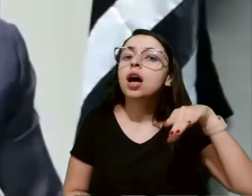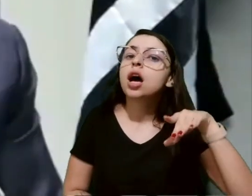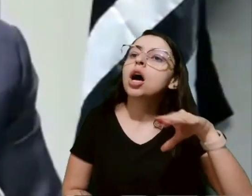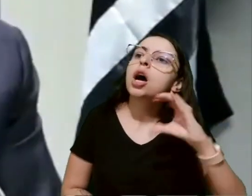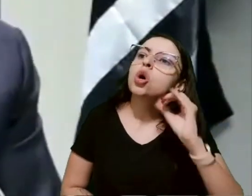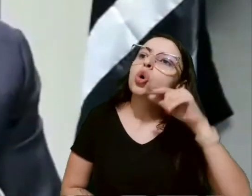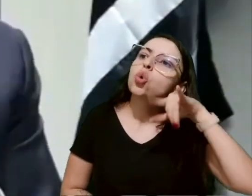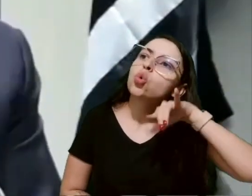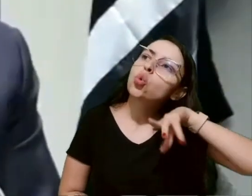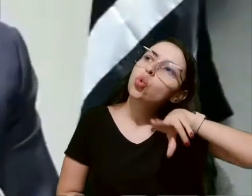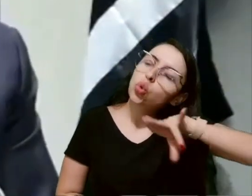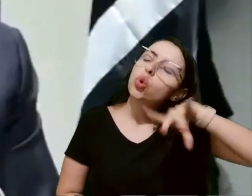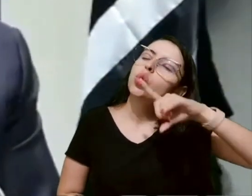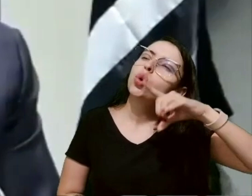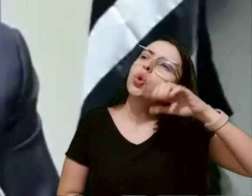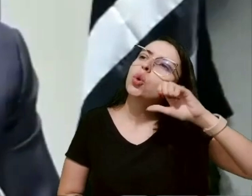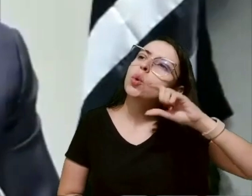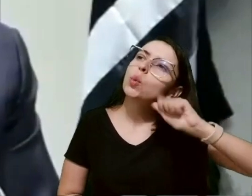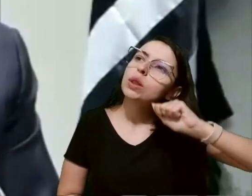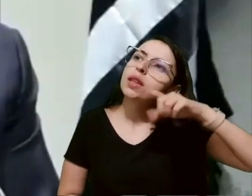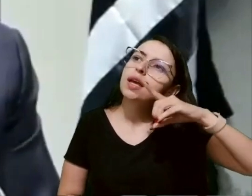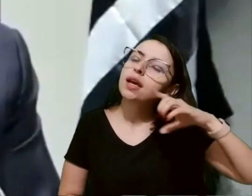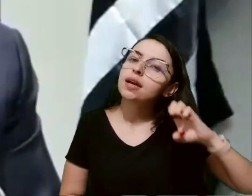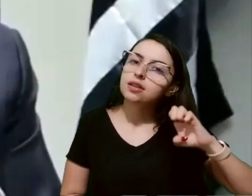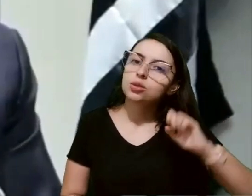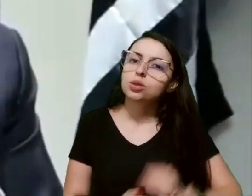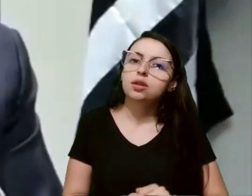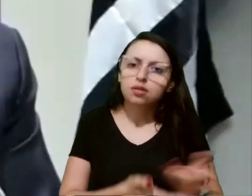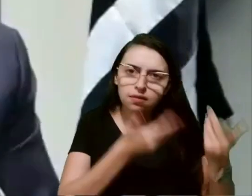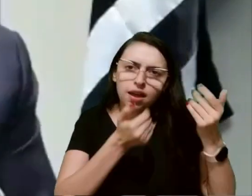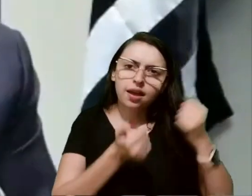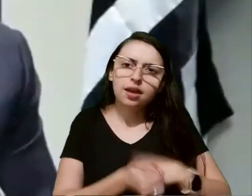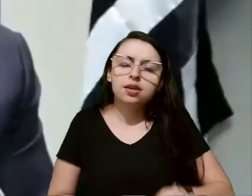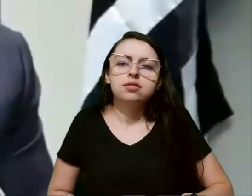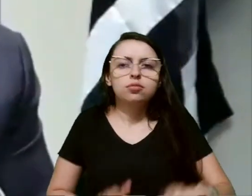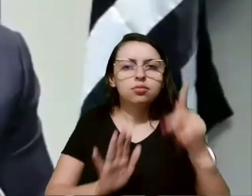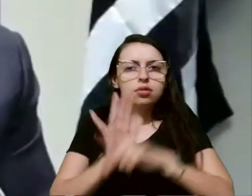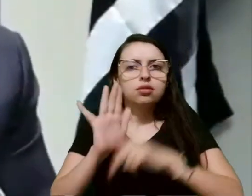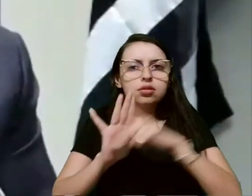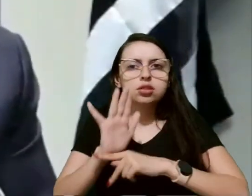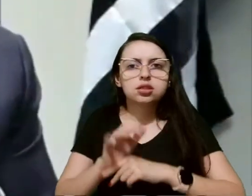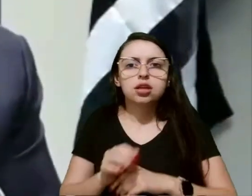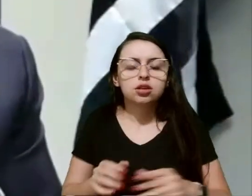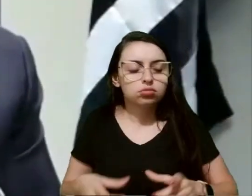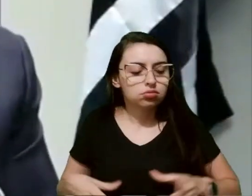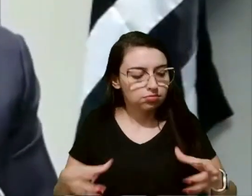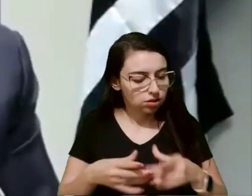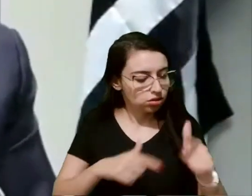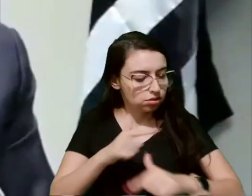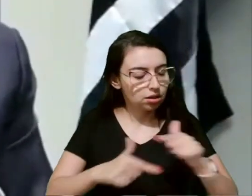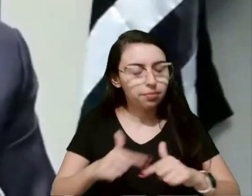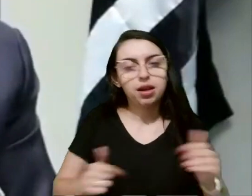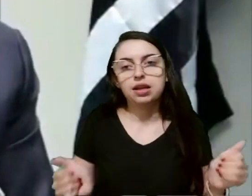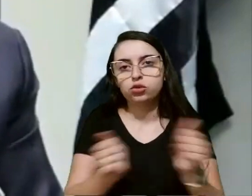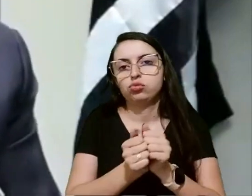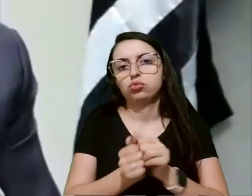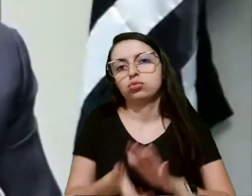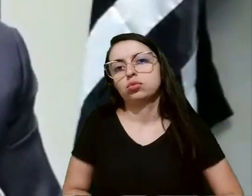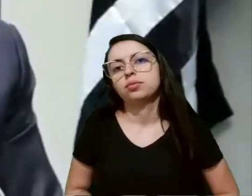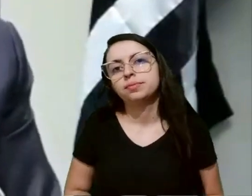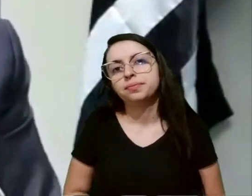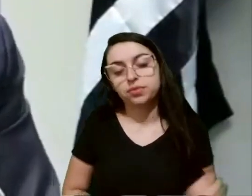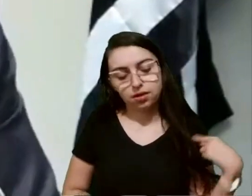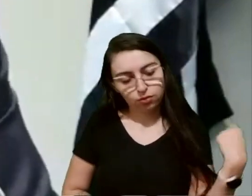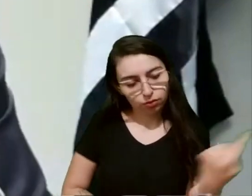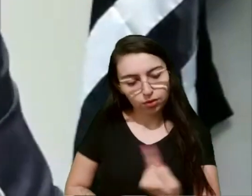ele me ligou e falou: "Marcelo, vem aqui que a gente vai andar, tem um projeto para dividir contigo".